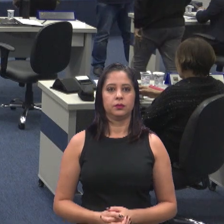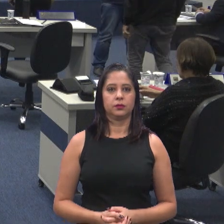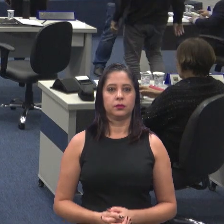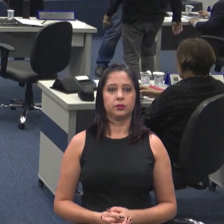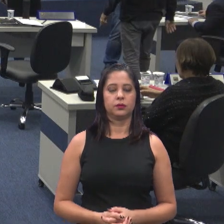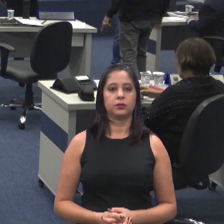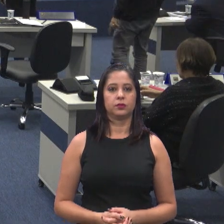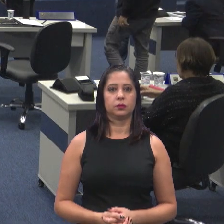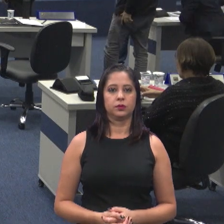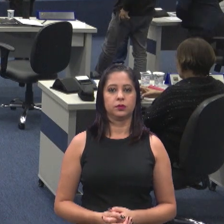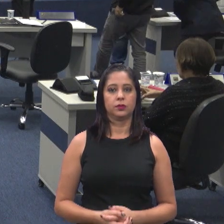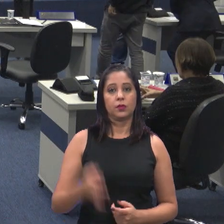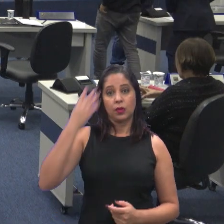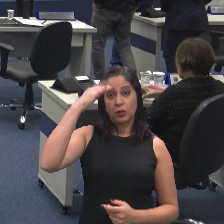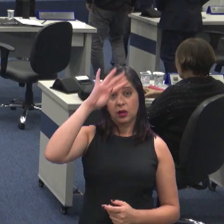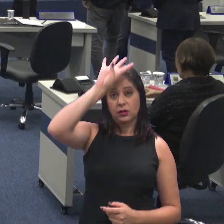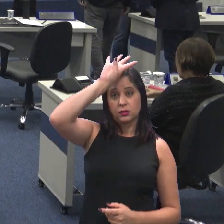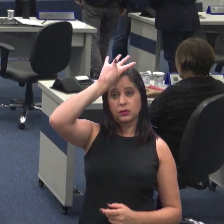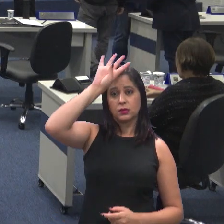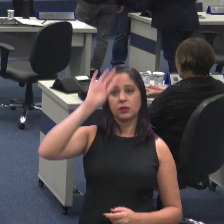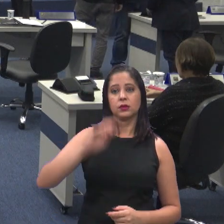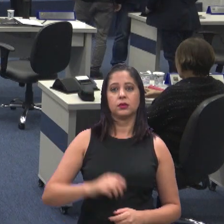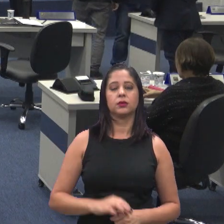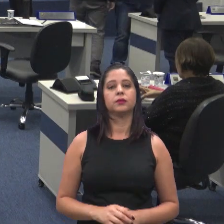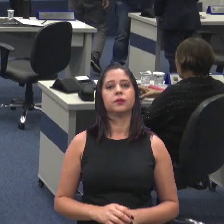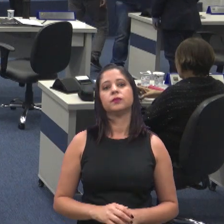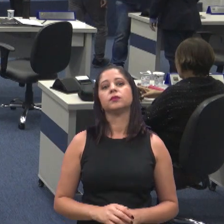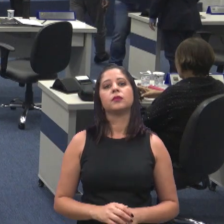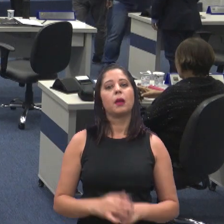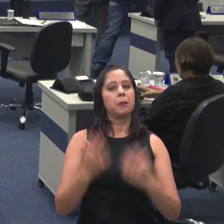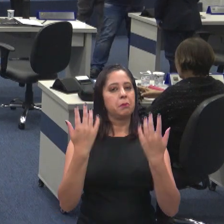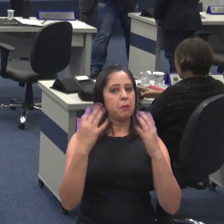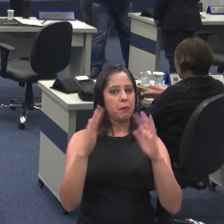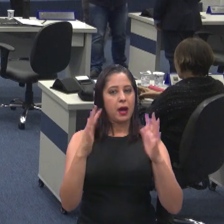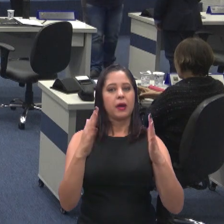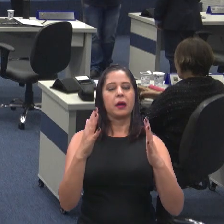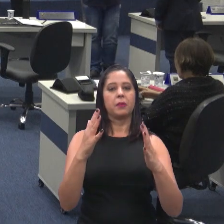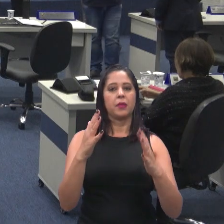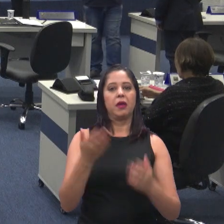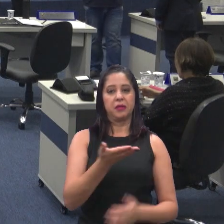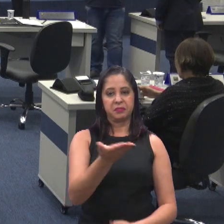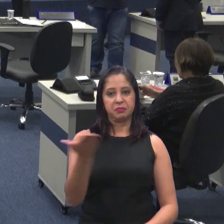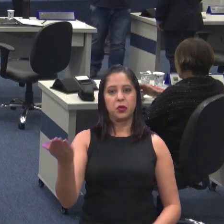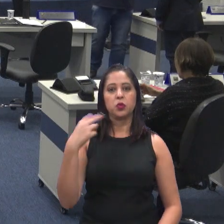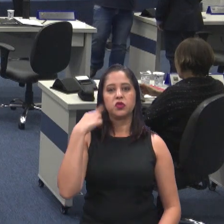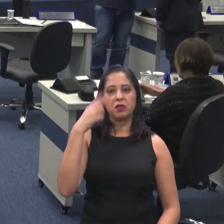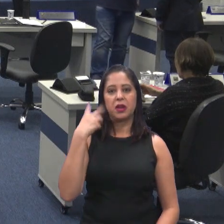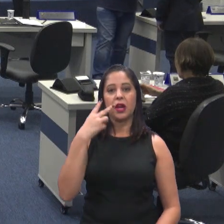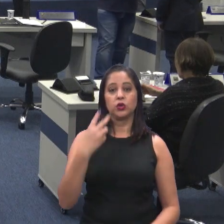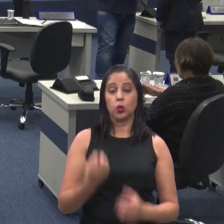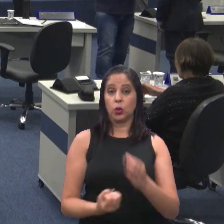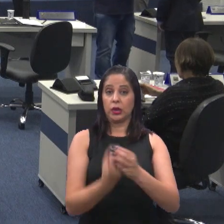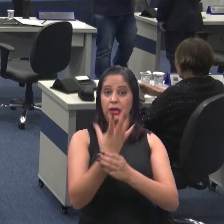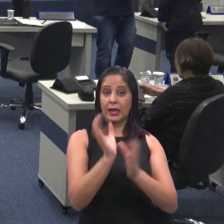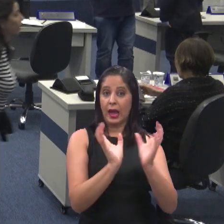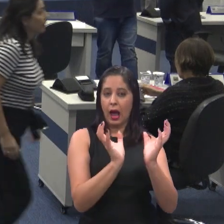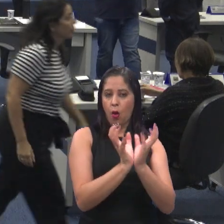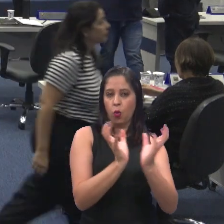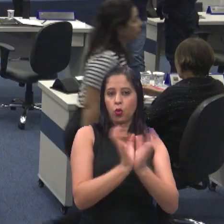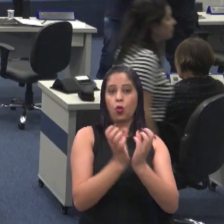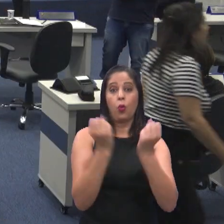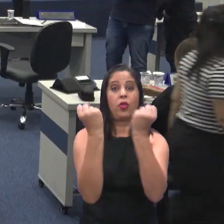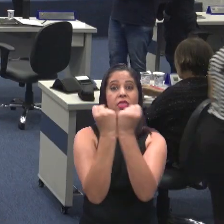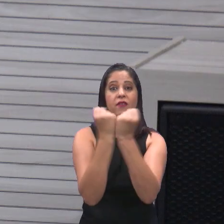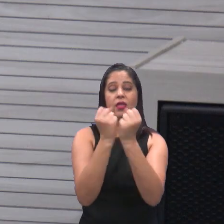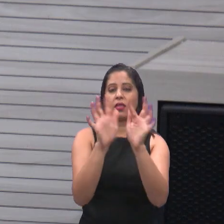Questão de ordem, vereador Sena. Presidente, quero parabenizar aqui os nobres pares pela Frente Parlamentar em Defesa da Família, da